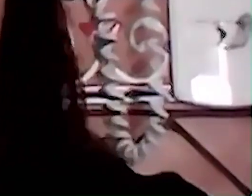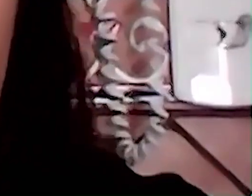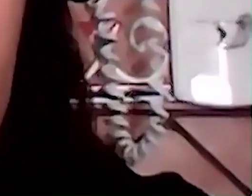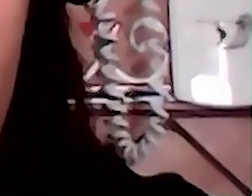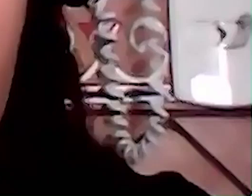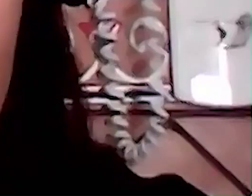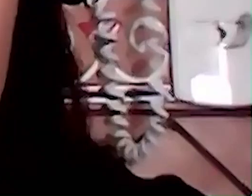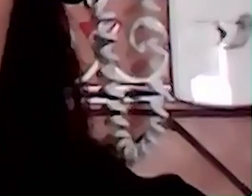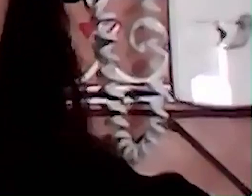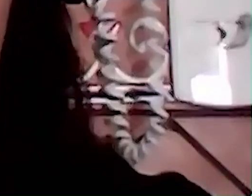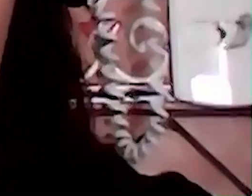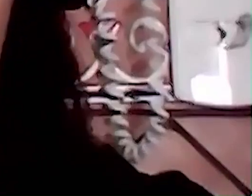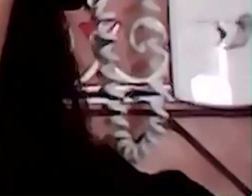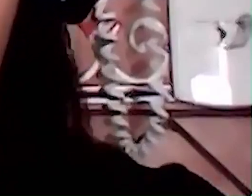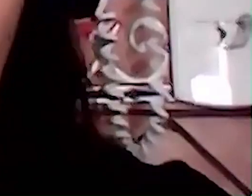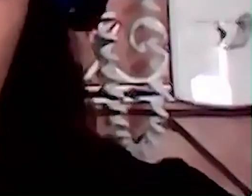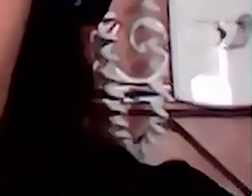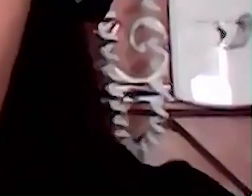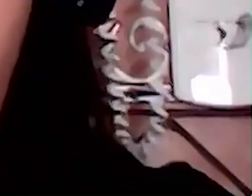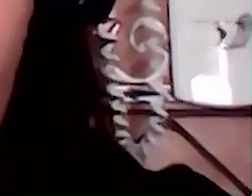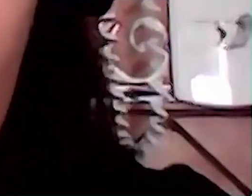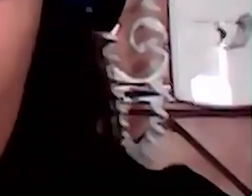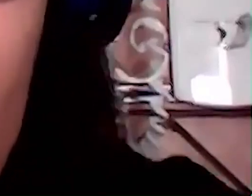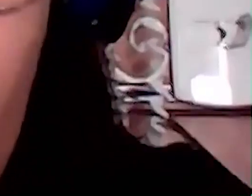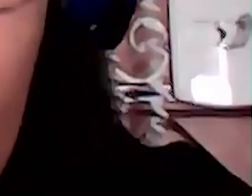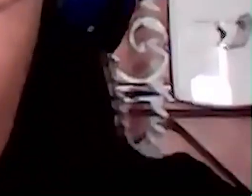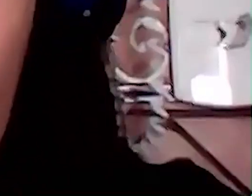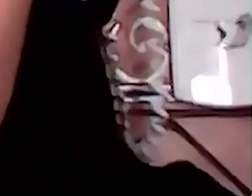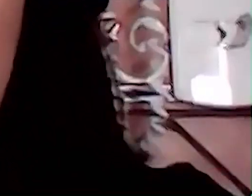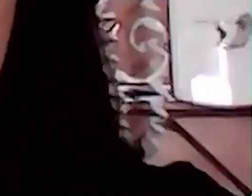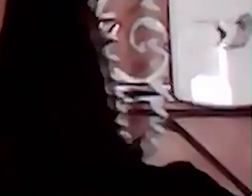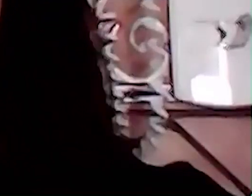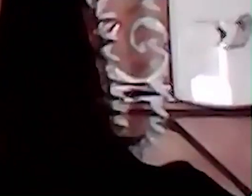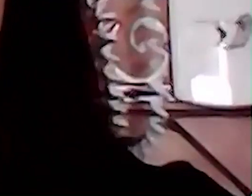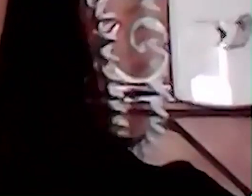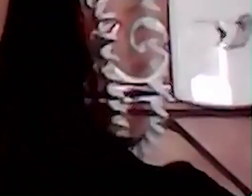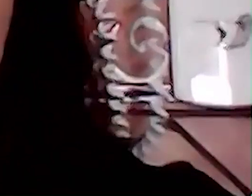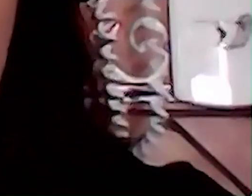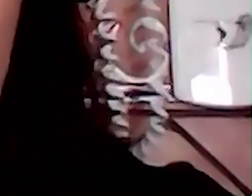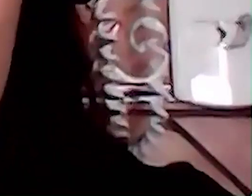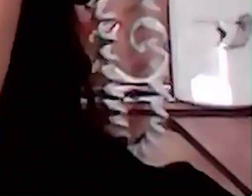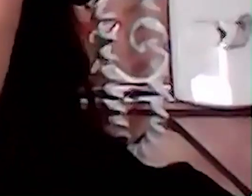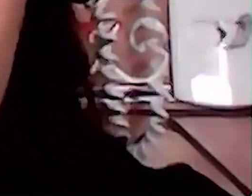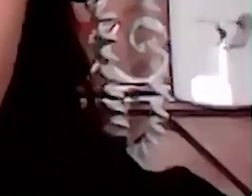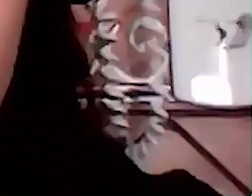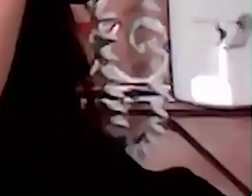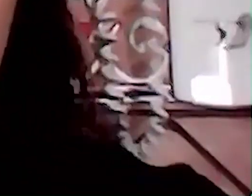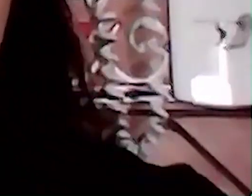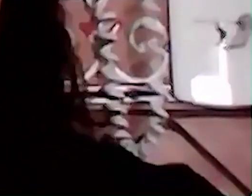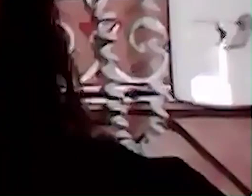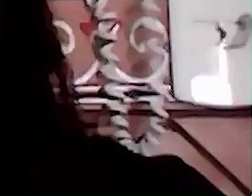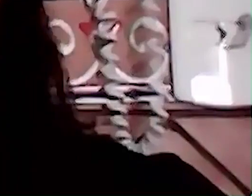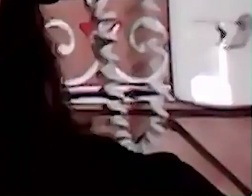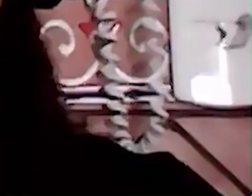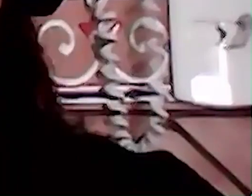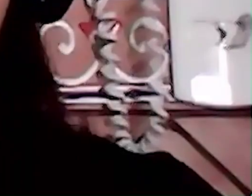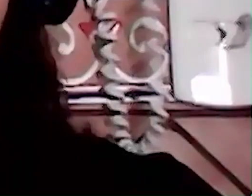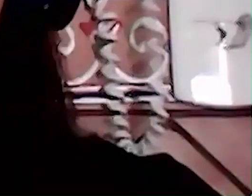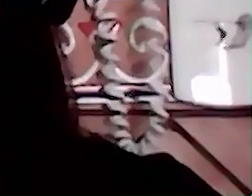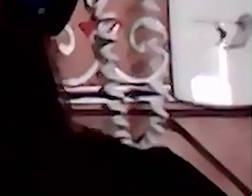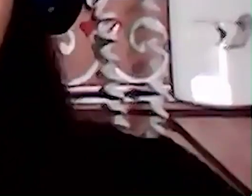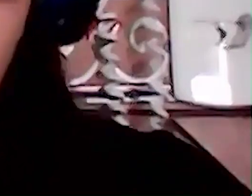demais e têm o poder, e eu queria dizer isso, né, que tem o poder de